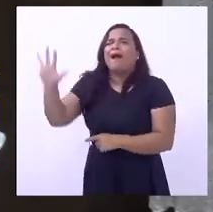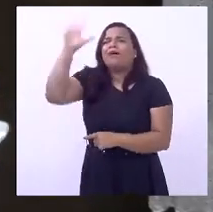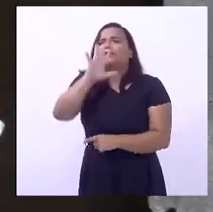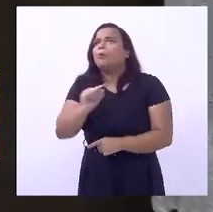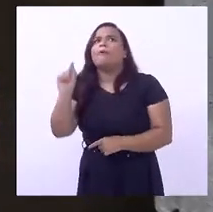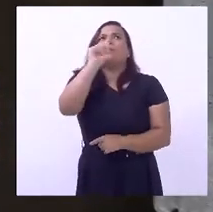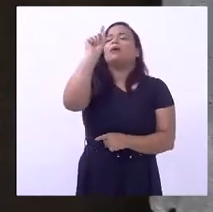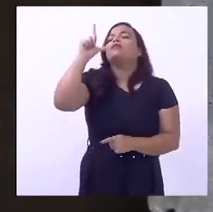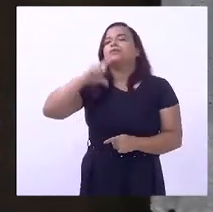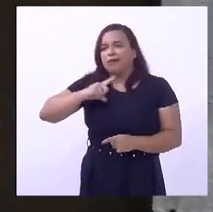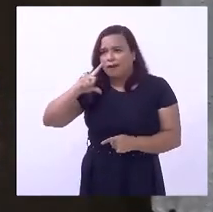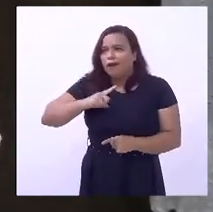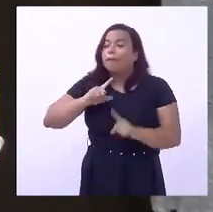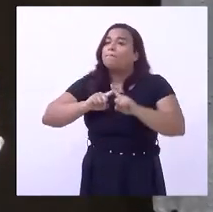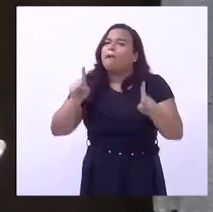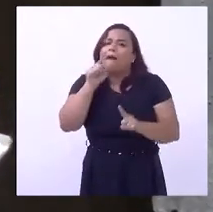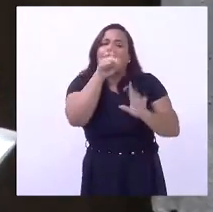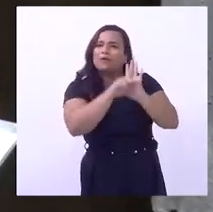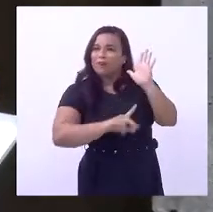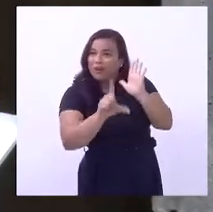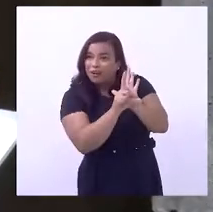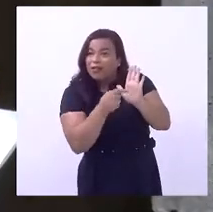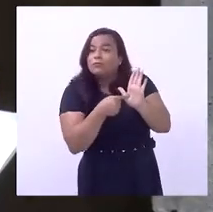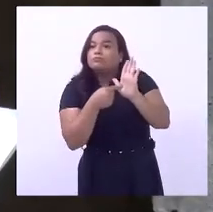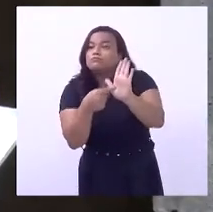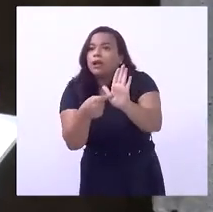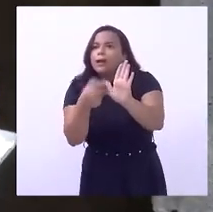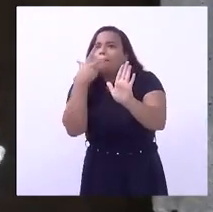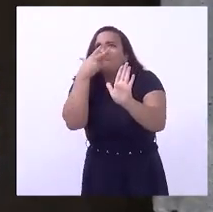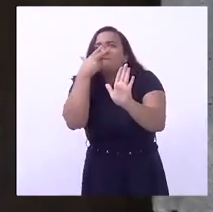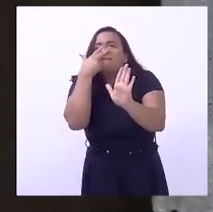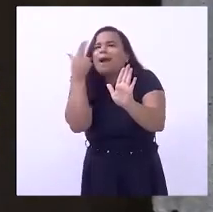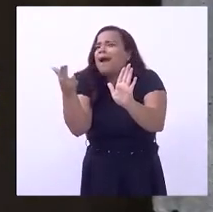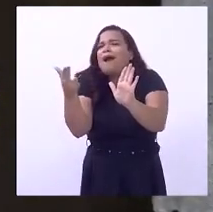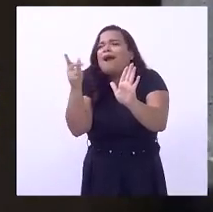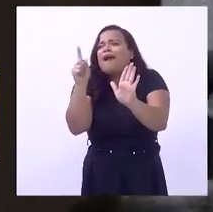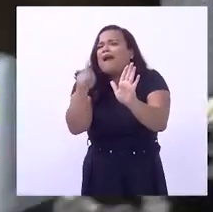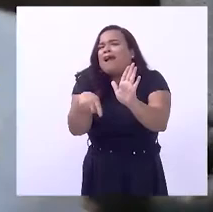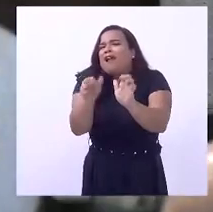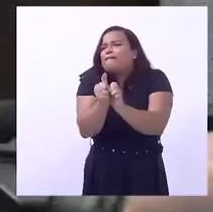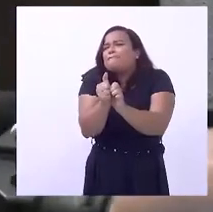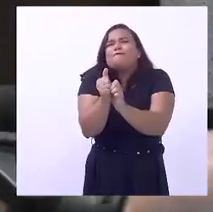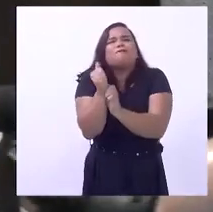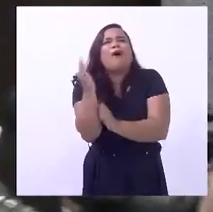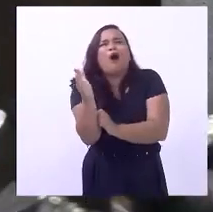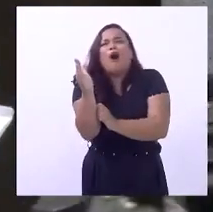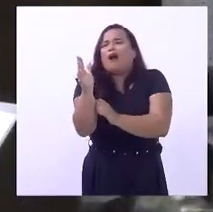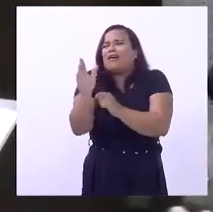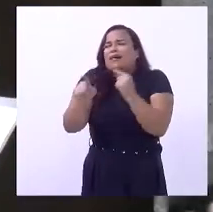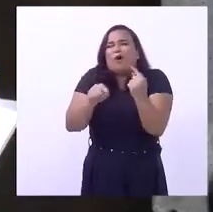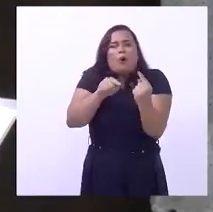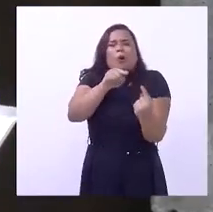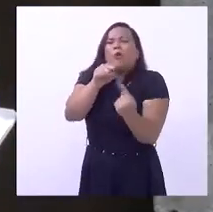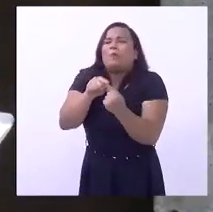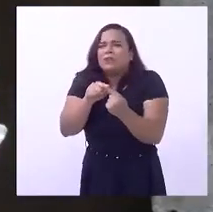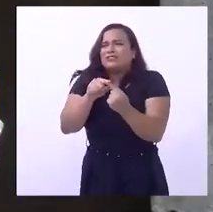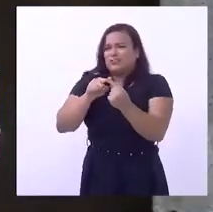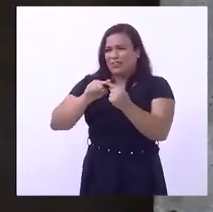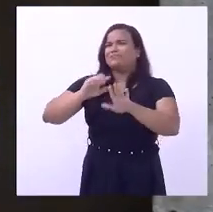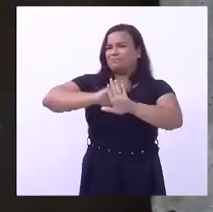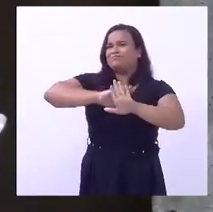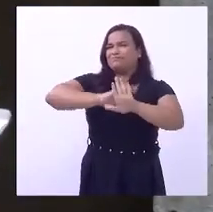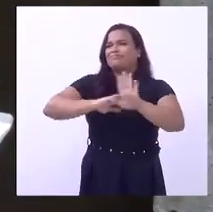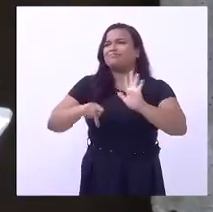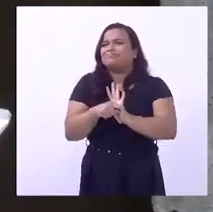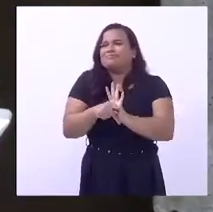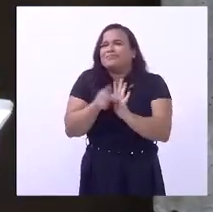esse é um projeto de lei, senhor presidente, que extrapola qualquer lógica ideológica. A gente está trazendo aqui